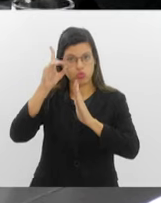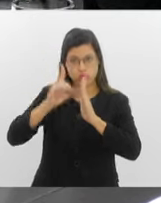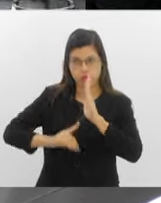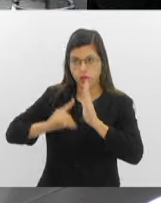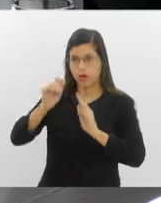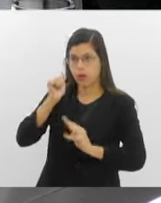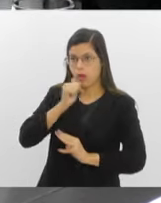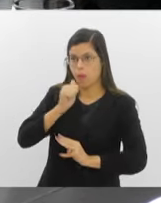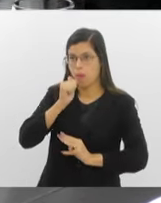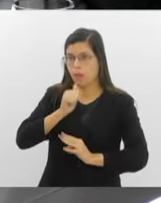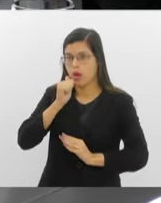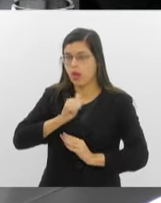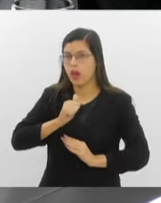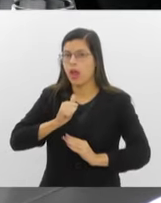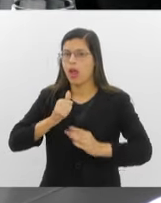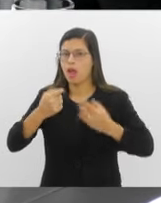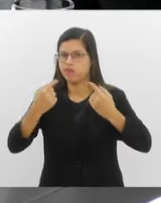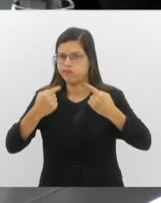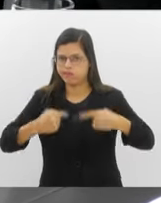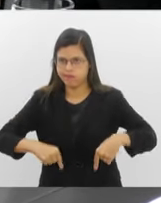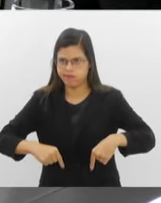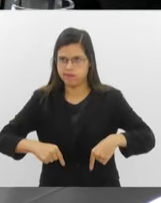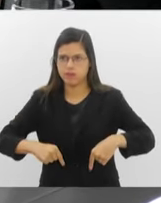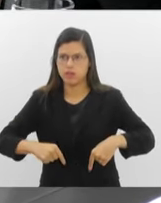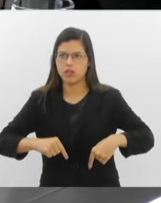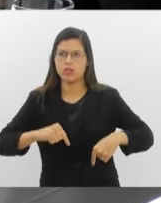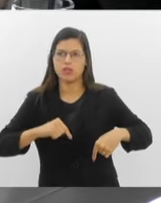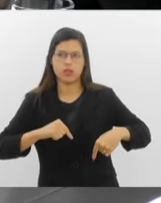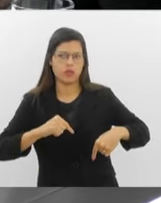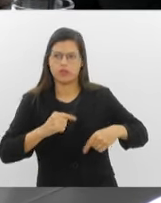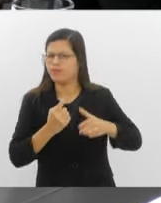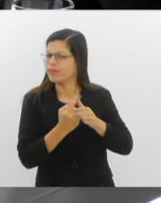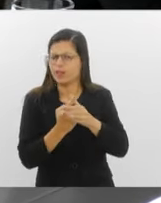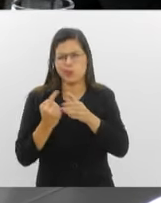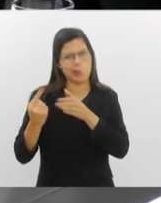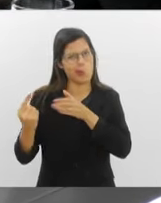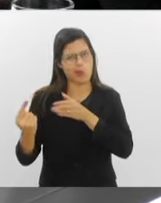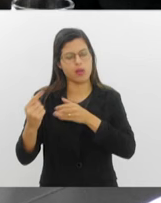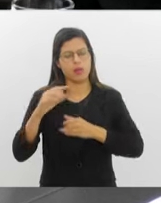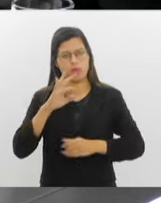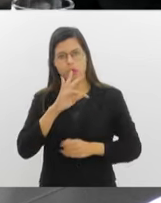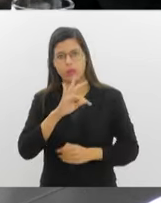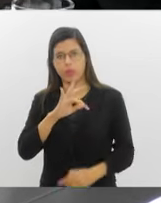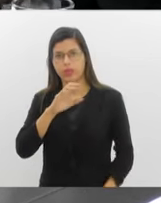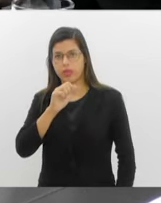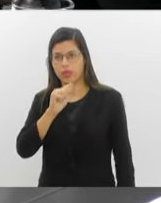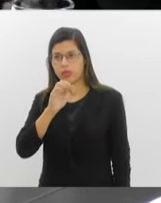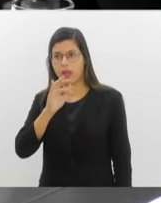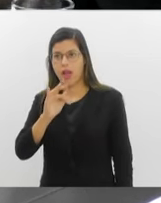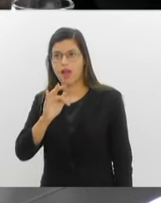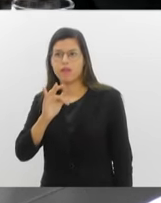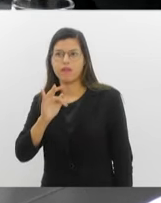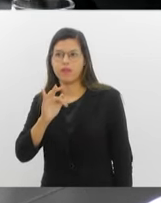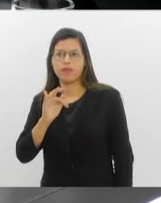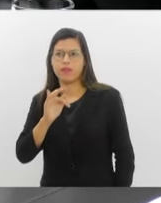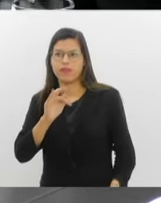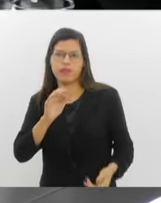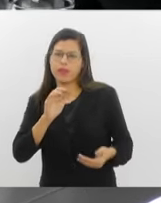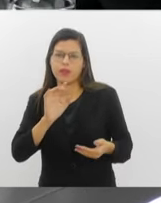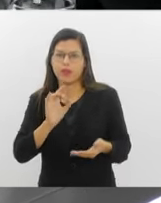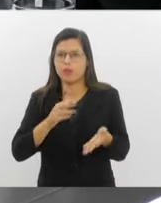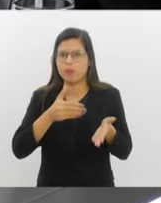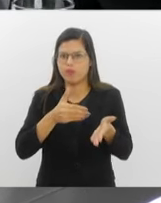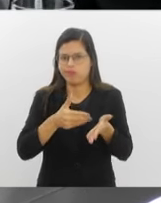verdade, já está falando aqui na competição. Né? Então, não está excluindo quando o TAF é meramente eliminatório, enfim,